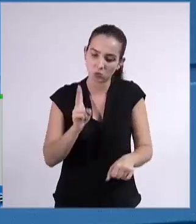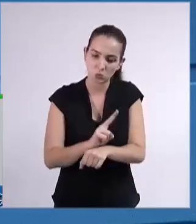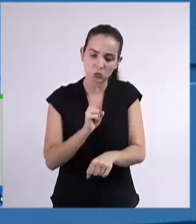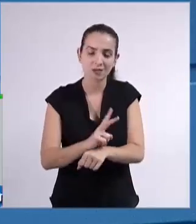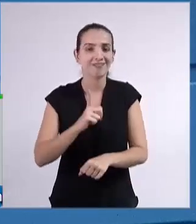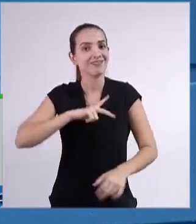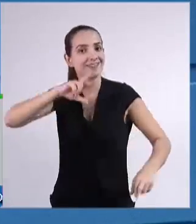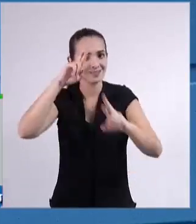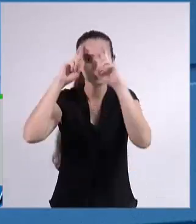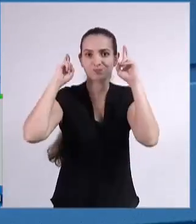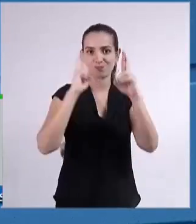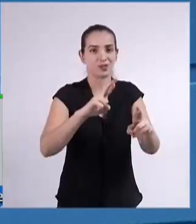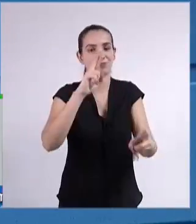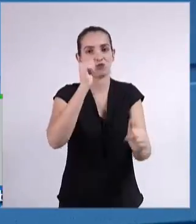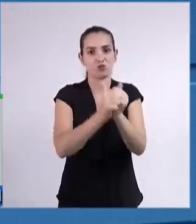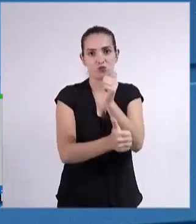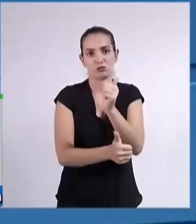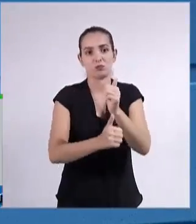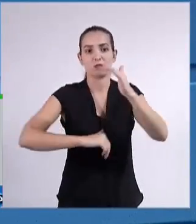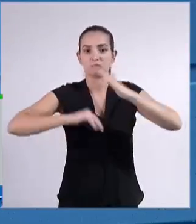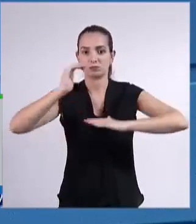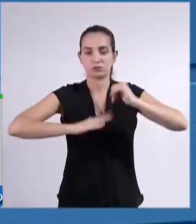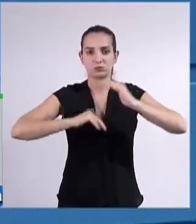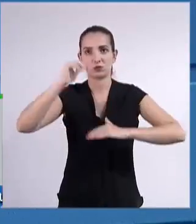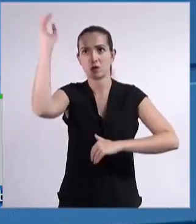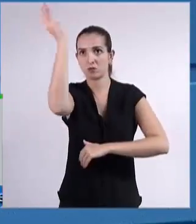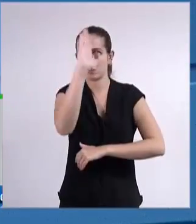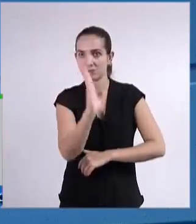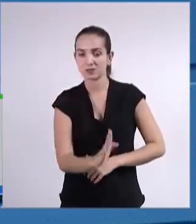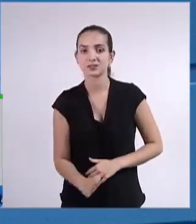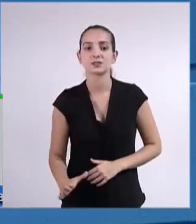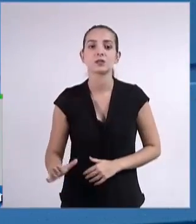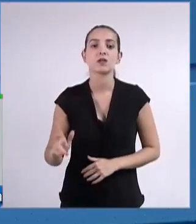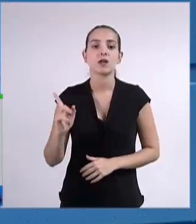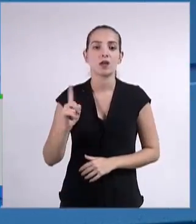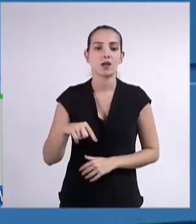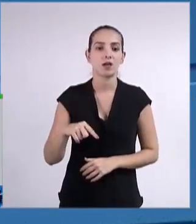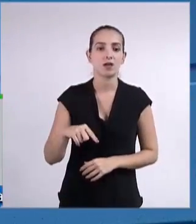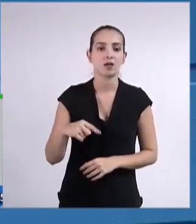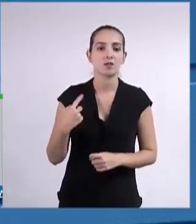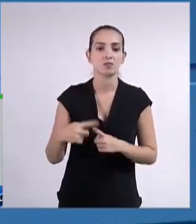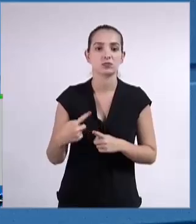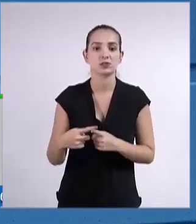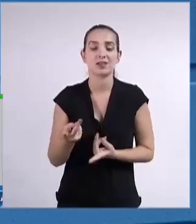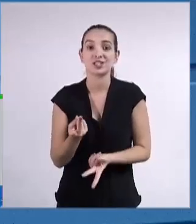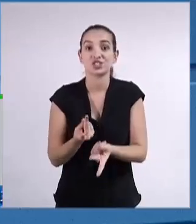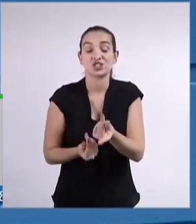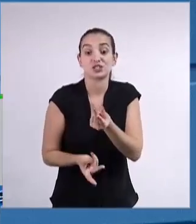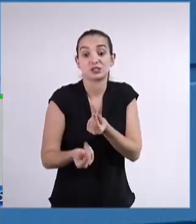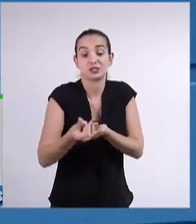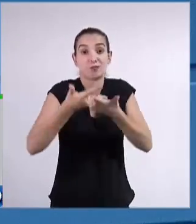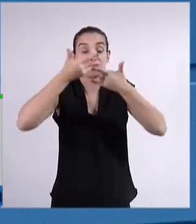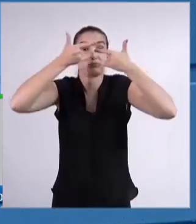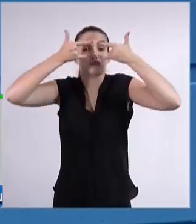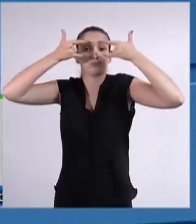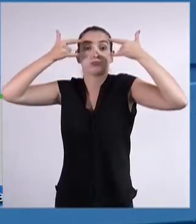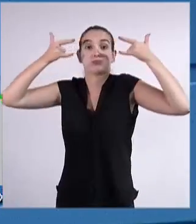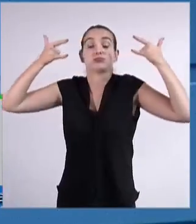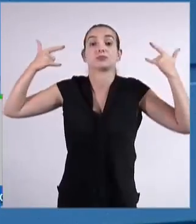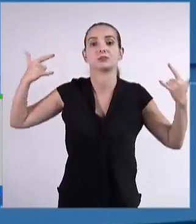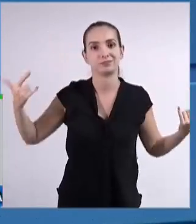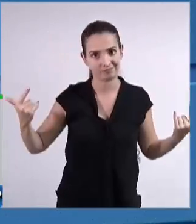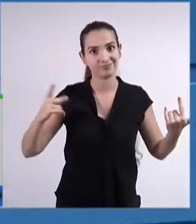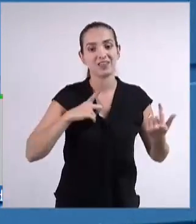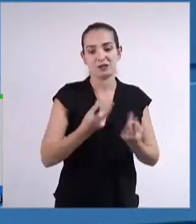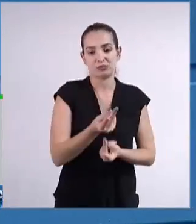desse negócio. O futebol profissional do Brasil é um dos maiores negócios que